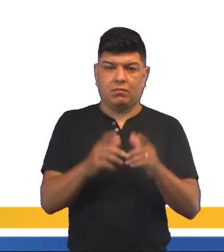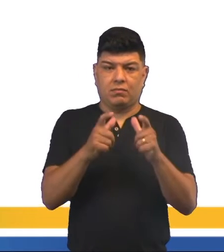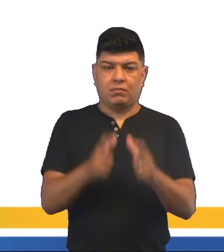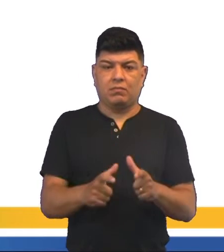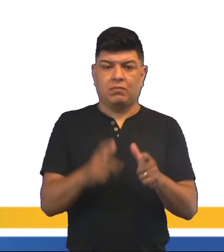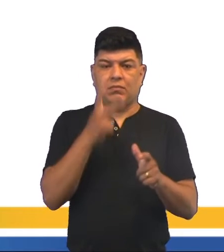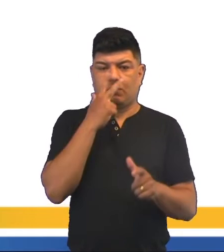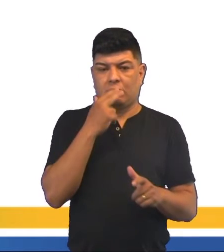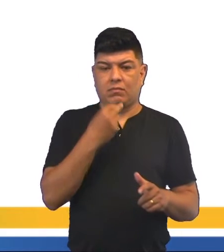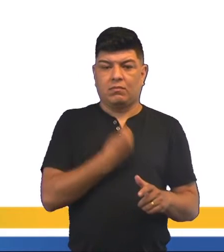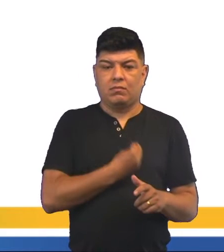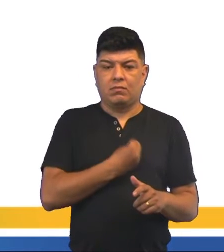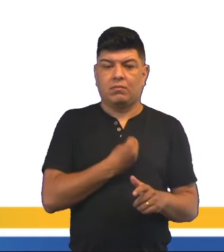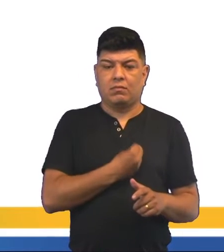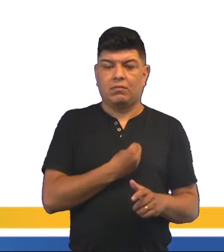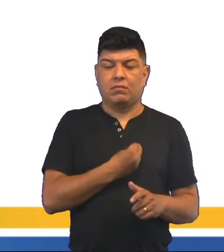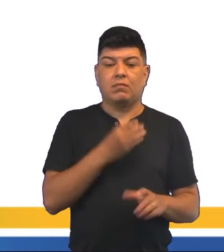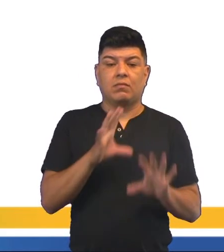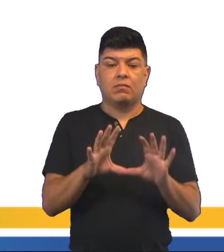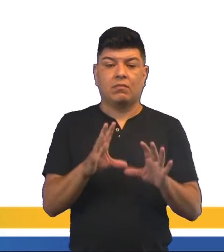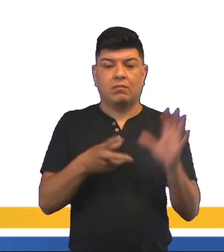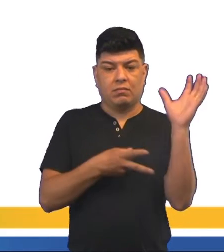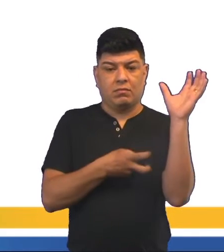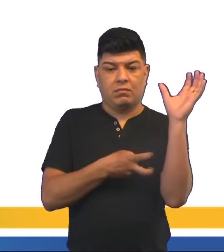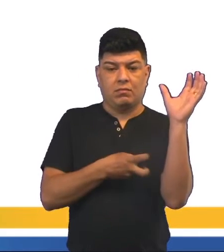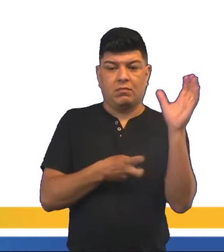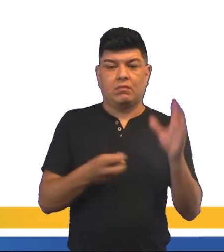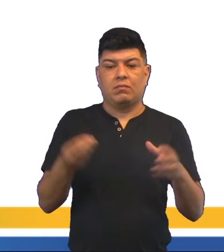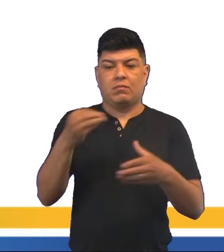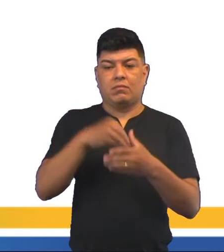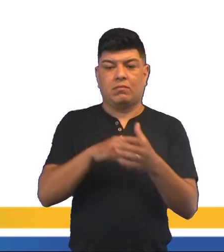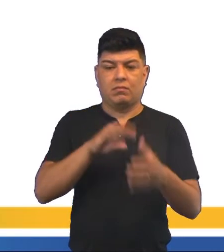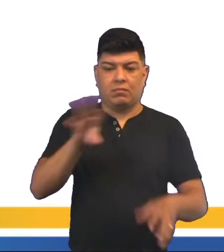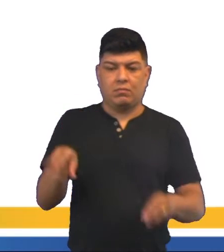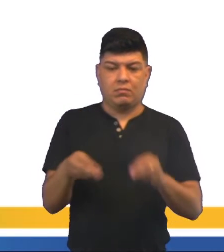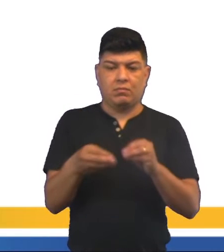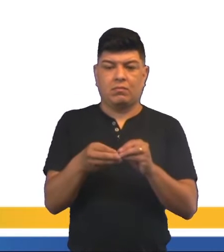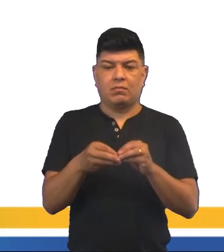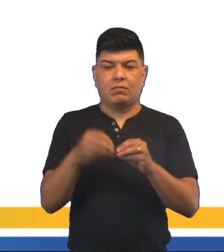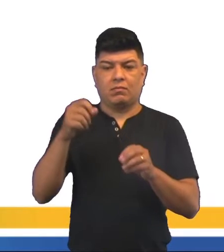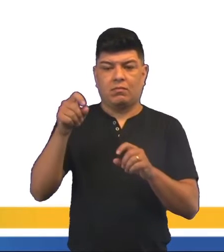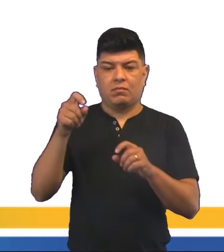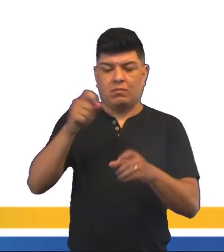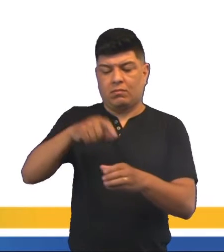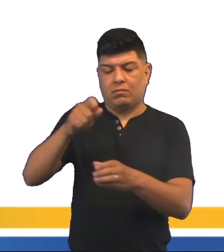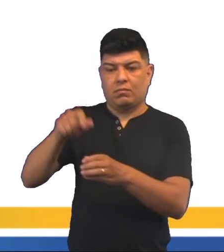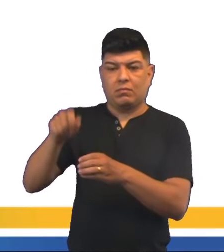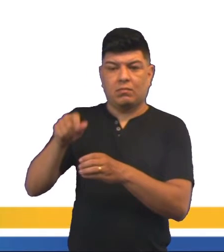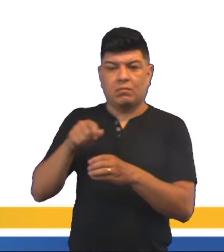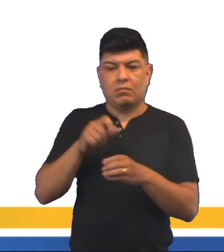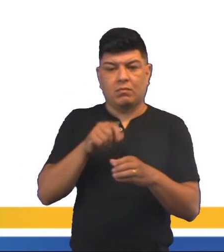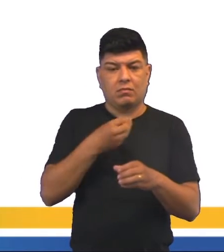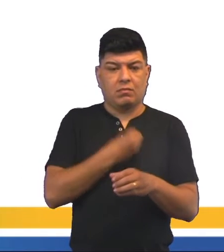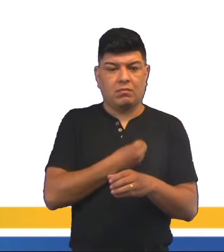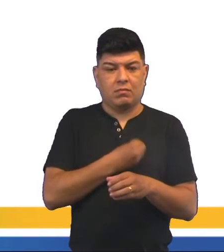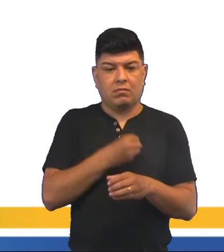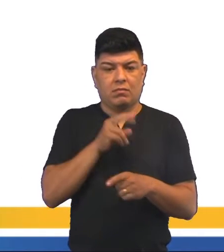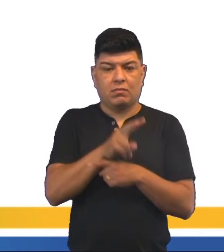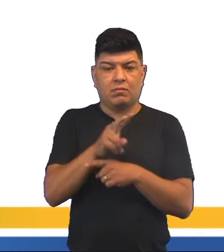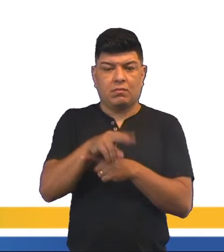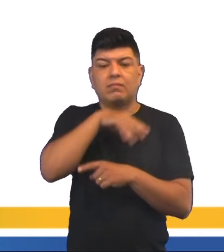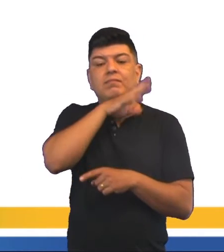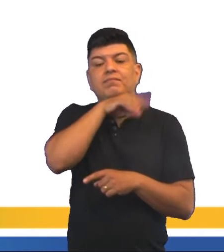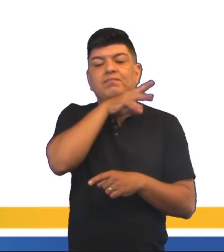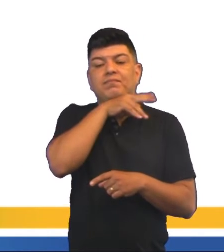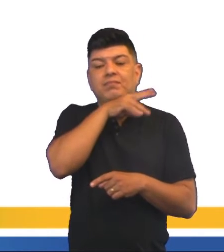cuja subsistência baseia-se no extrativismo e, complementarmente, né, na agricultura de subsistência e na criação